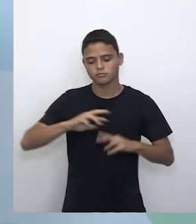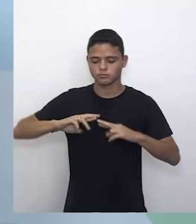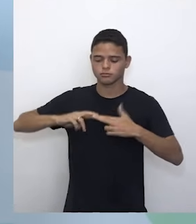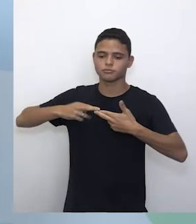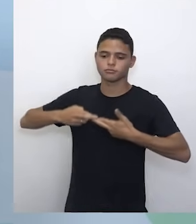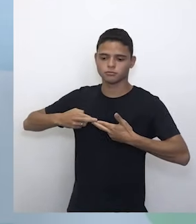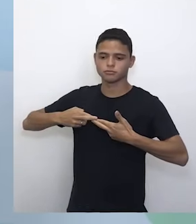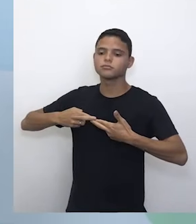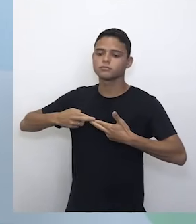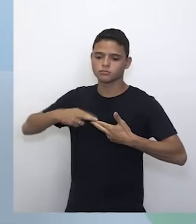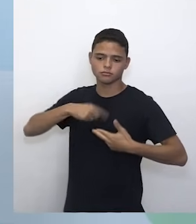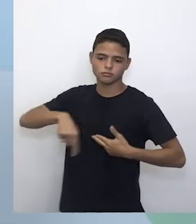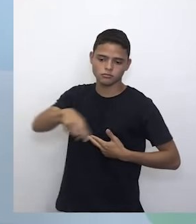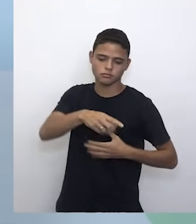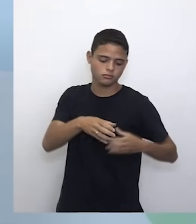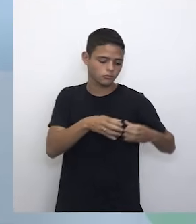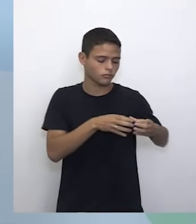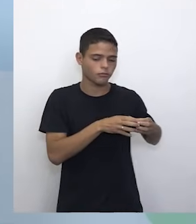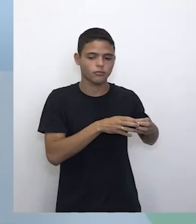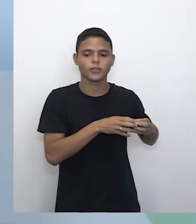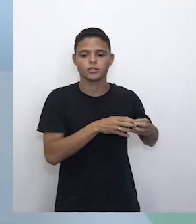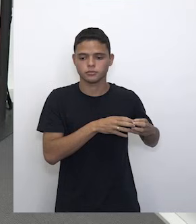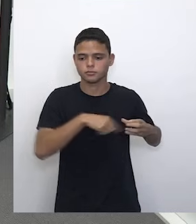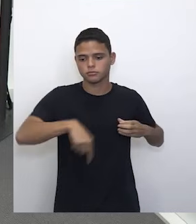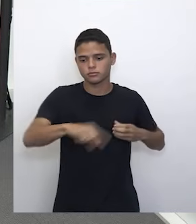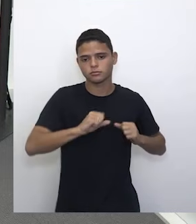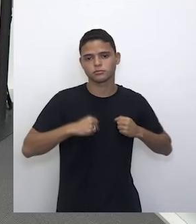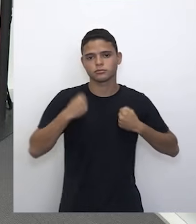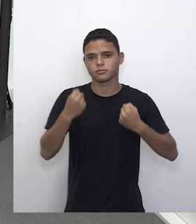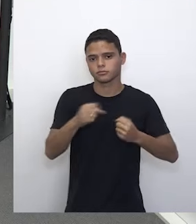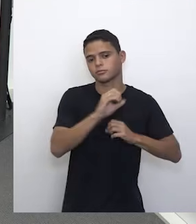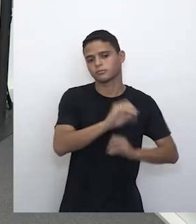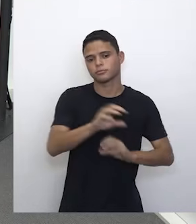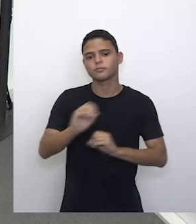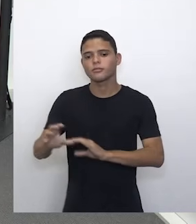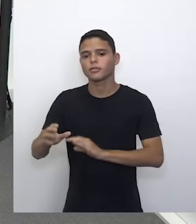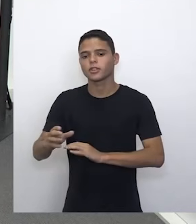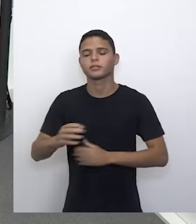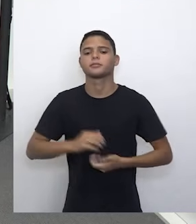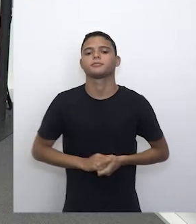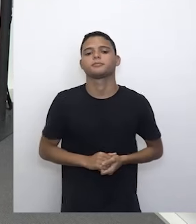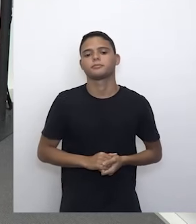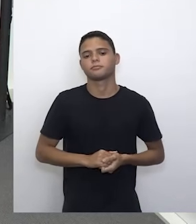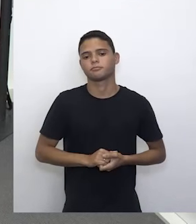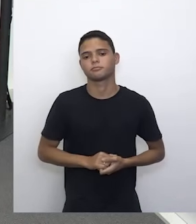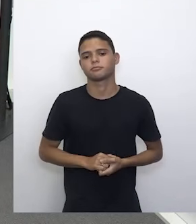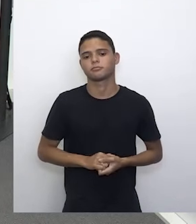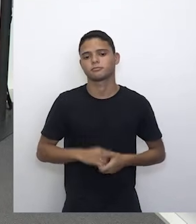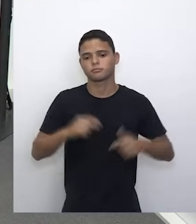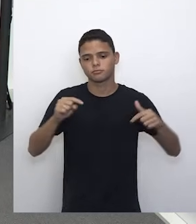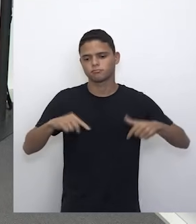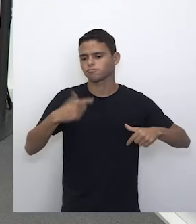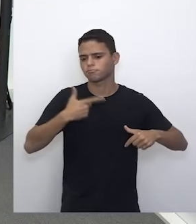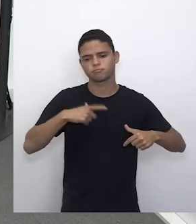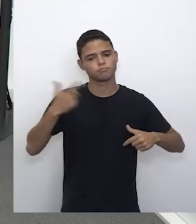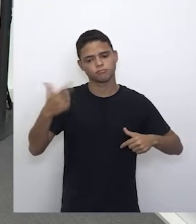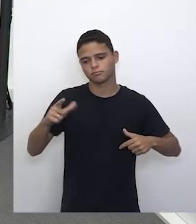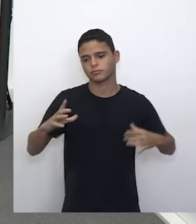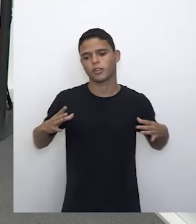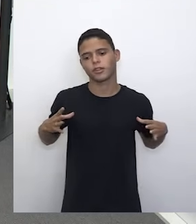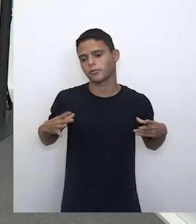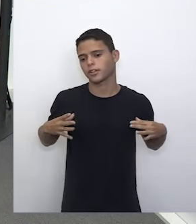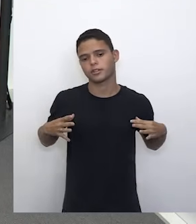né? Nós aqui, vocês aí, todo mundo aí pela educação, é isso aí. Nós aqui, né, Magno, a gente não tem o recesso que tem na